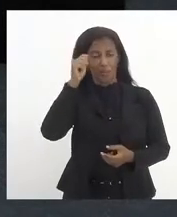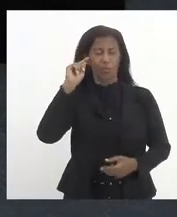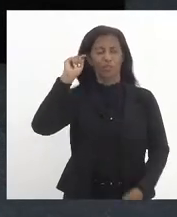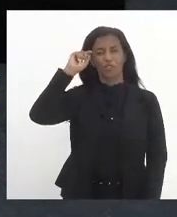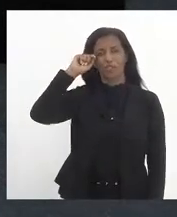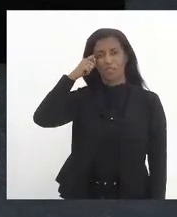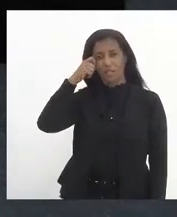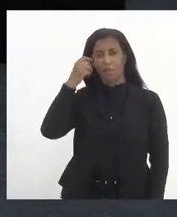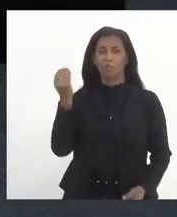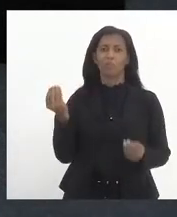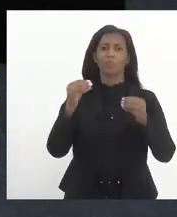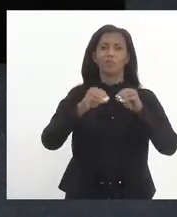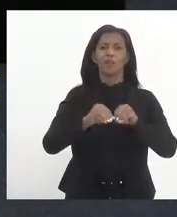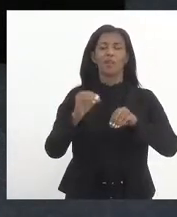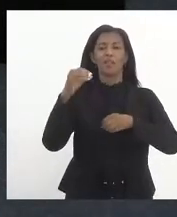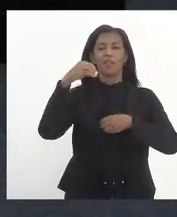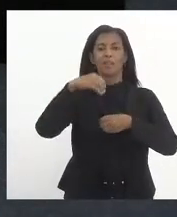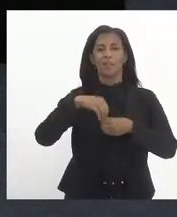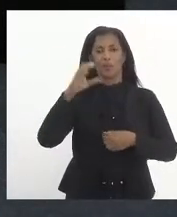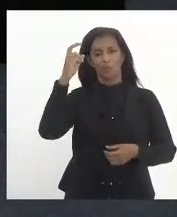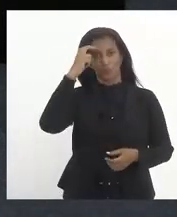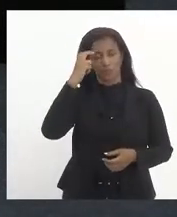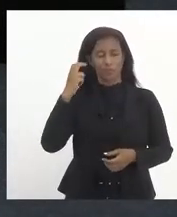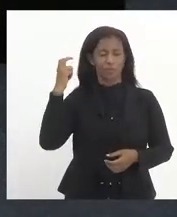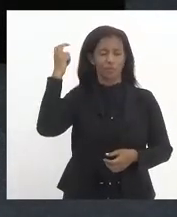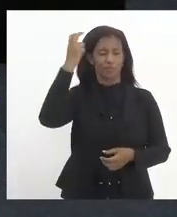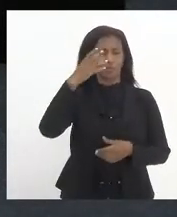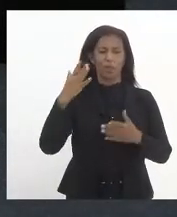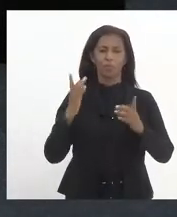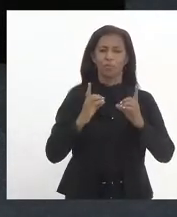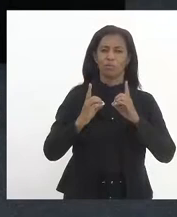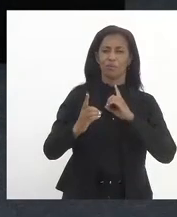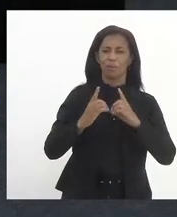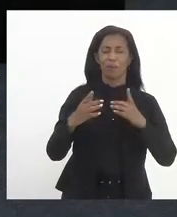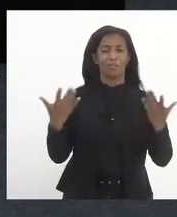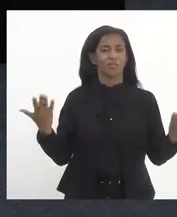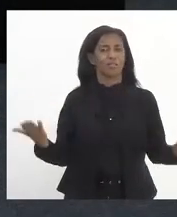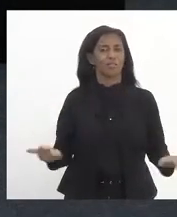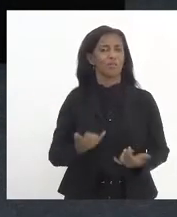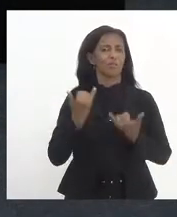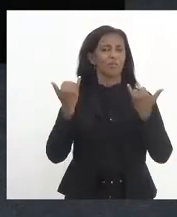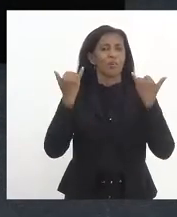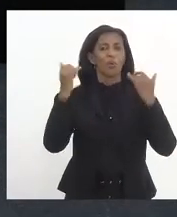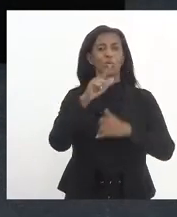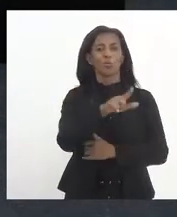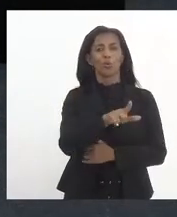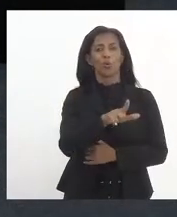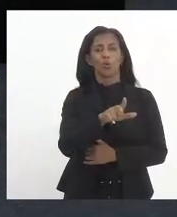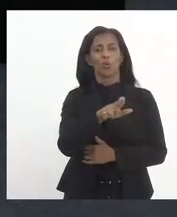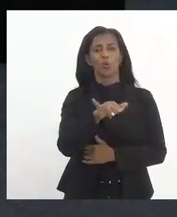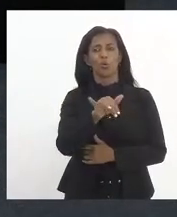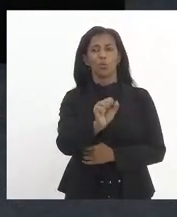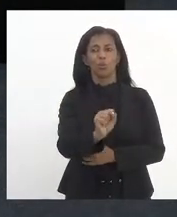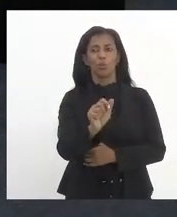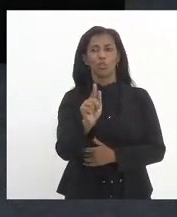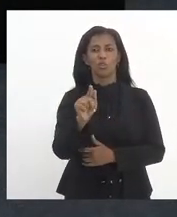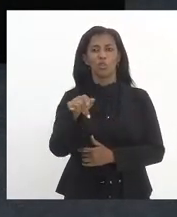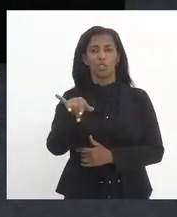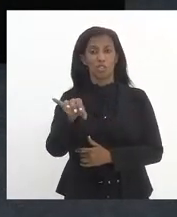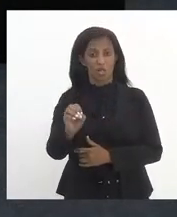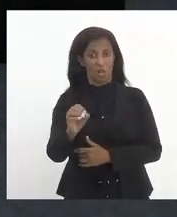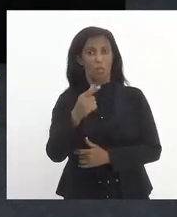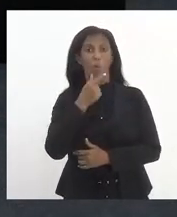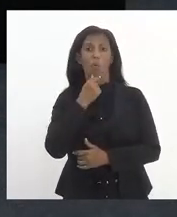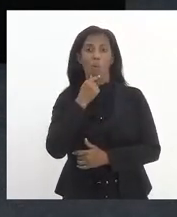colocam também, a partir da cultura, o debate tão fundamental sobre Luiz Gama, um